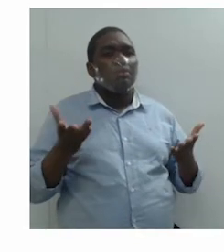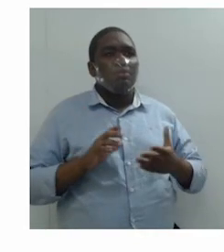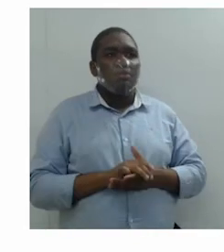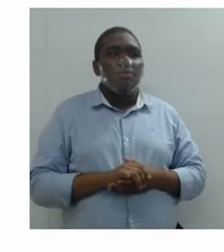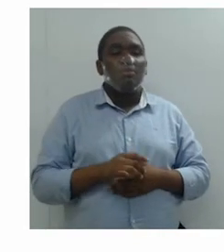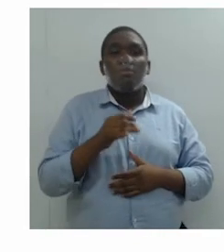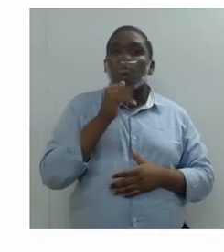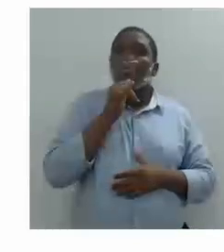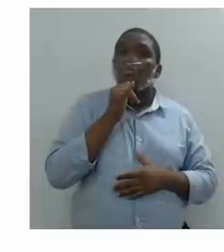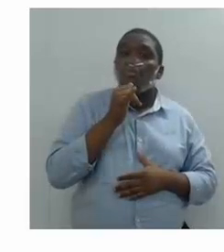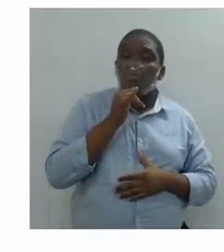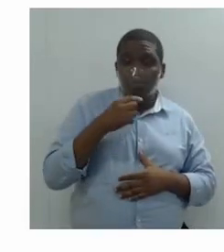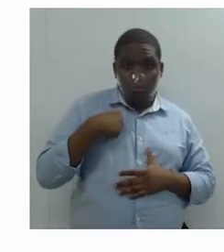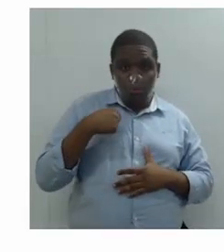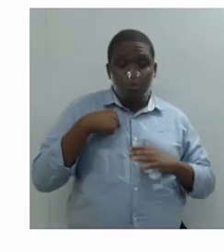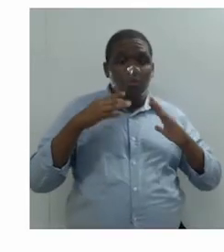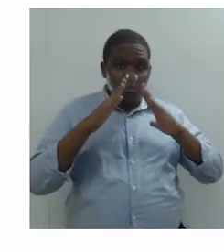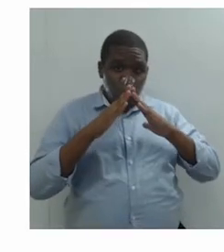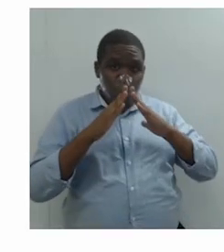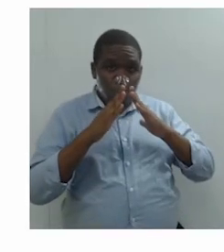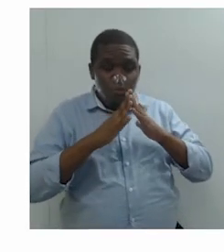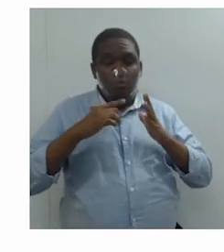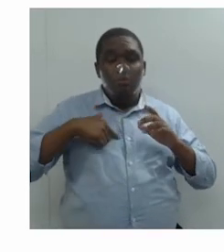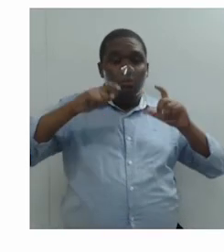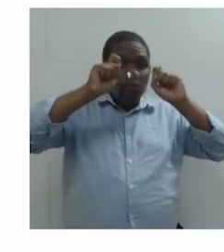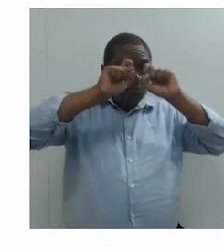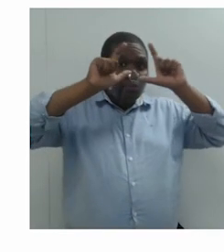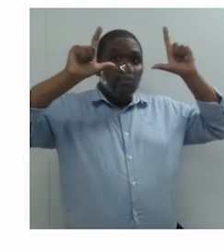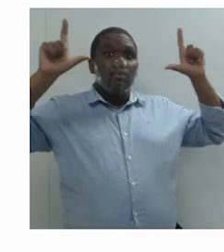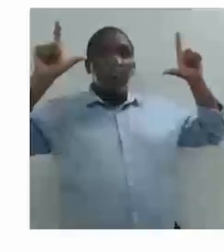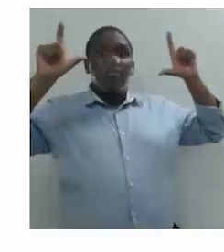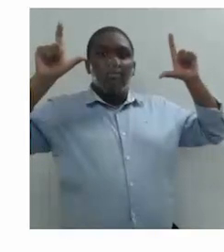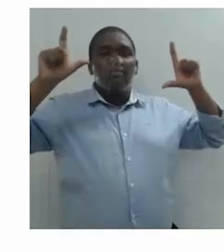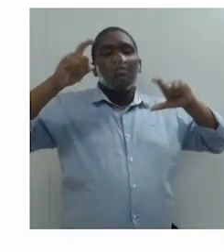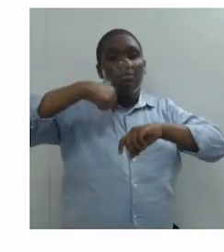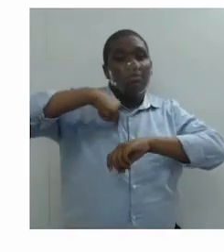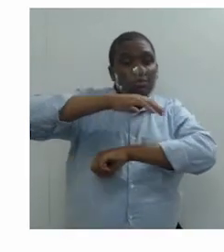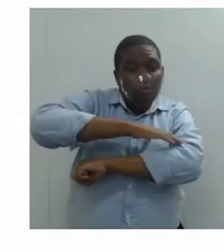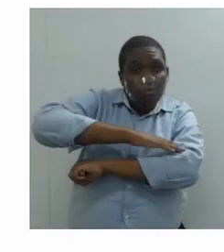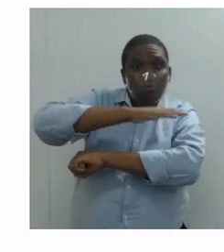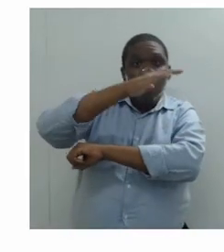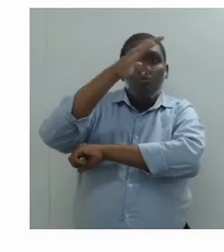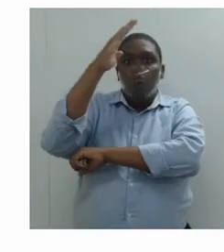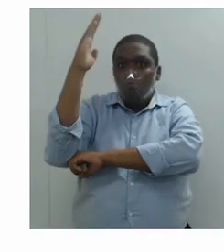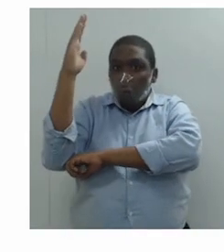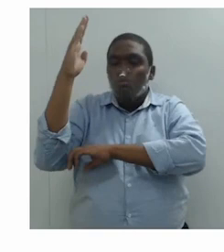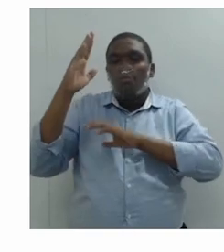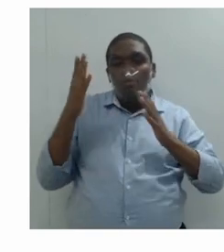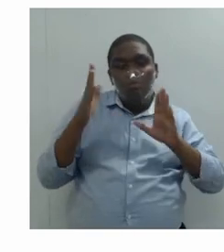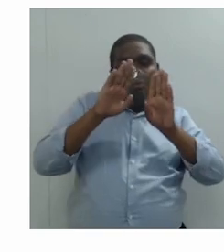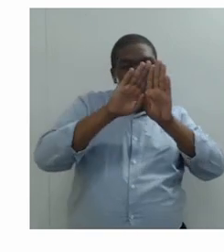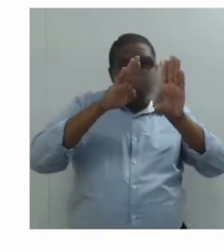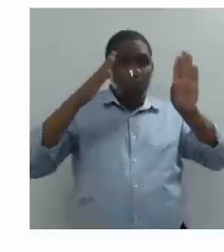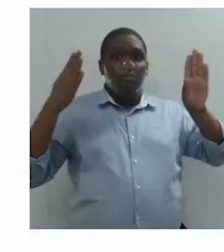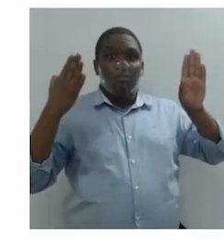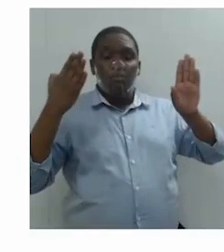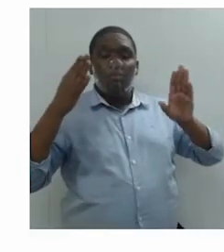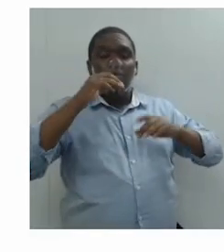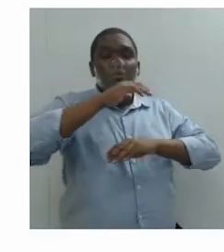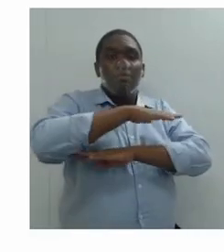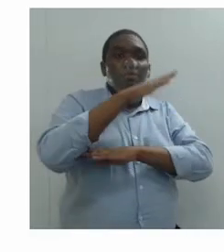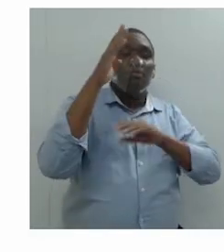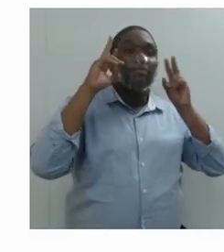Quando eu estou em casa, ao levantar, abrir a minha janela, abrir a minha porta, eu estou